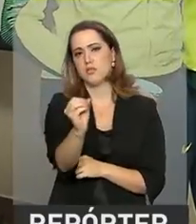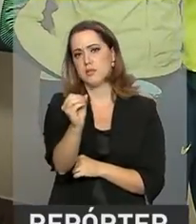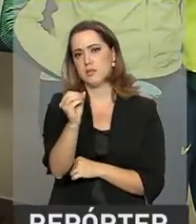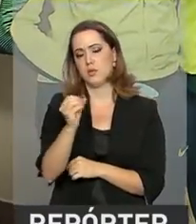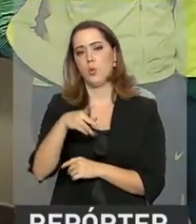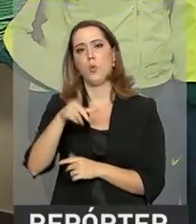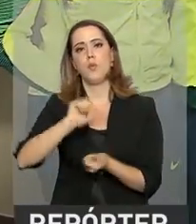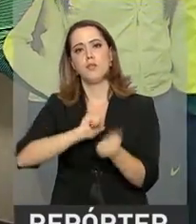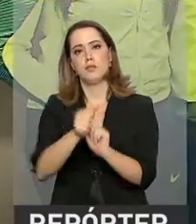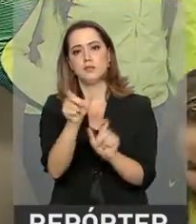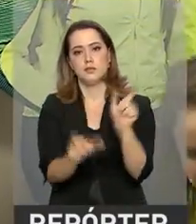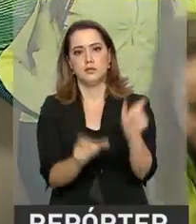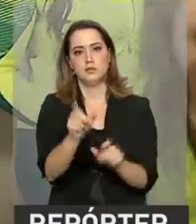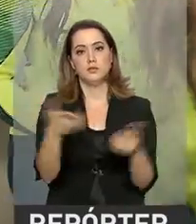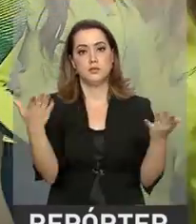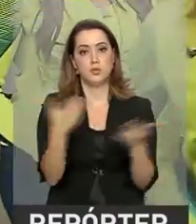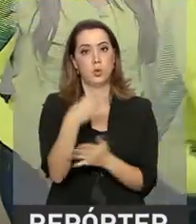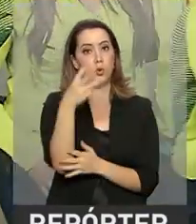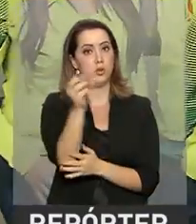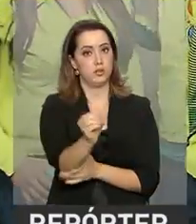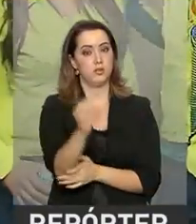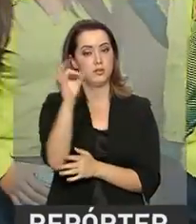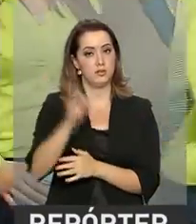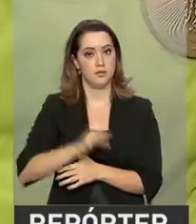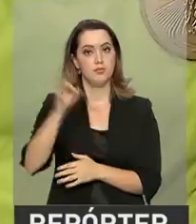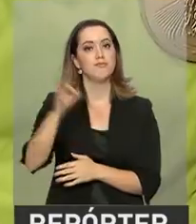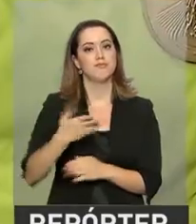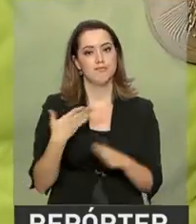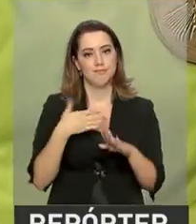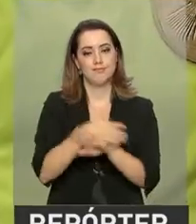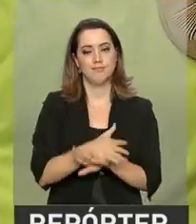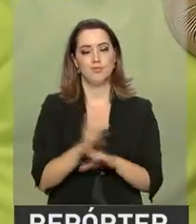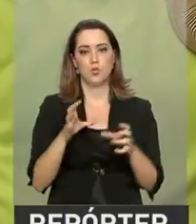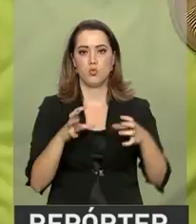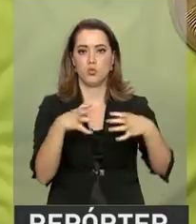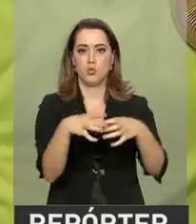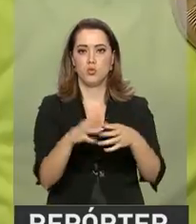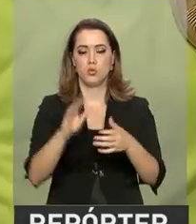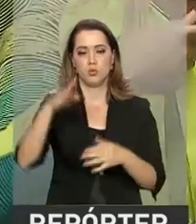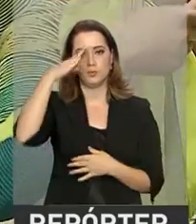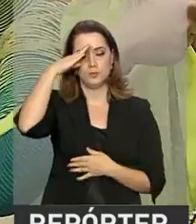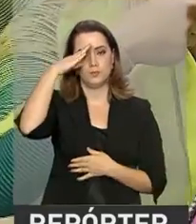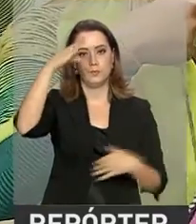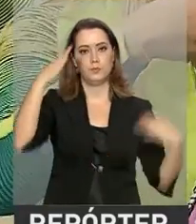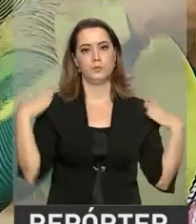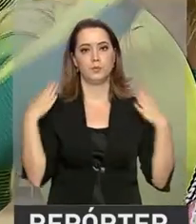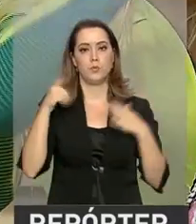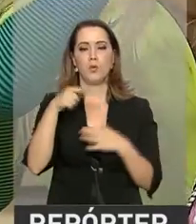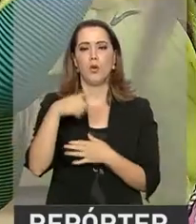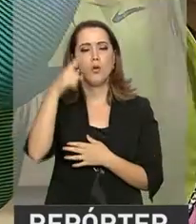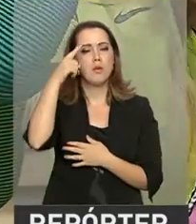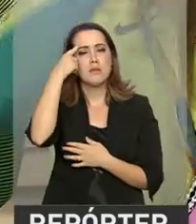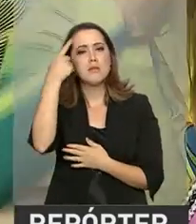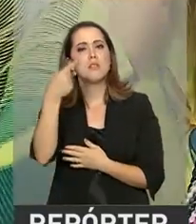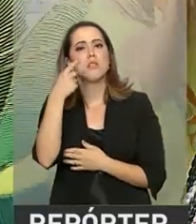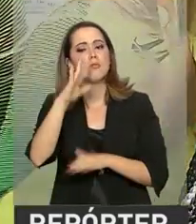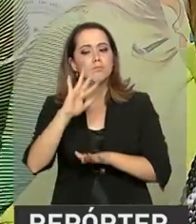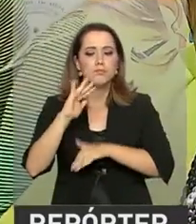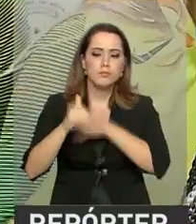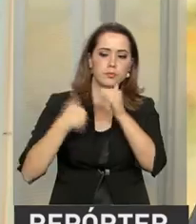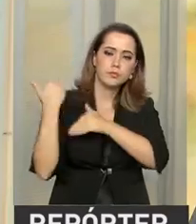pertenciam a uma das forças armadas brasileira ea expectativa do governo é que esse número cresça ainda mais nos jogos de